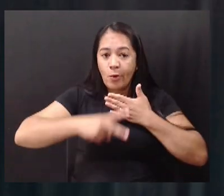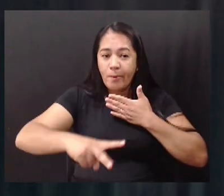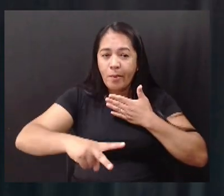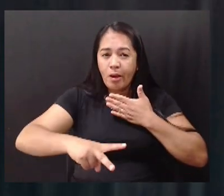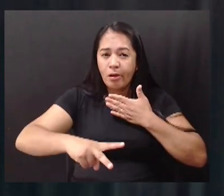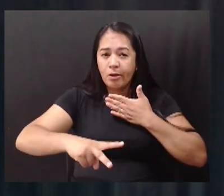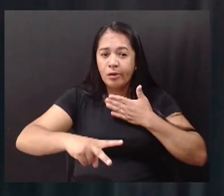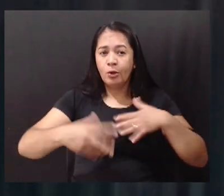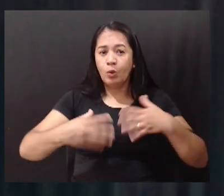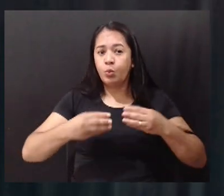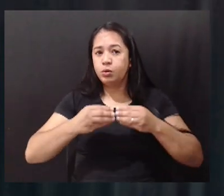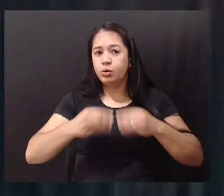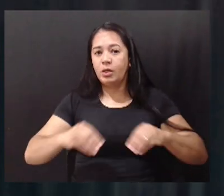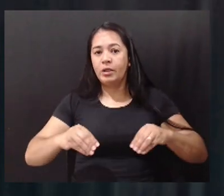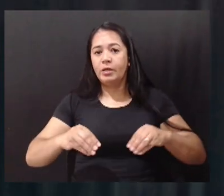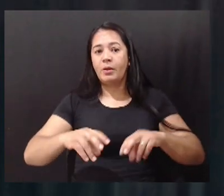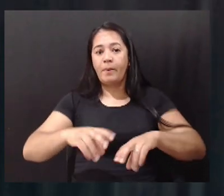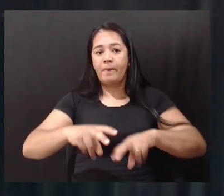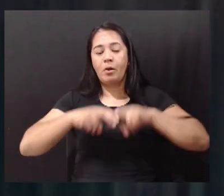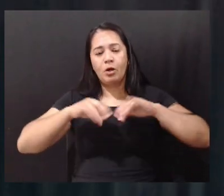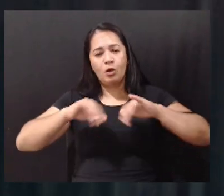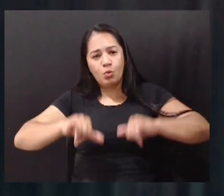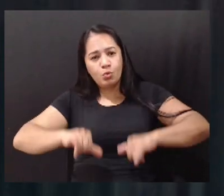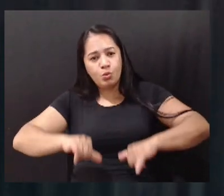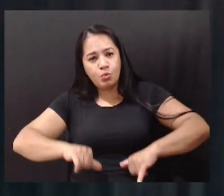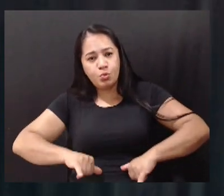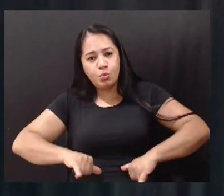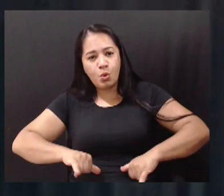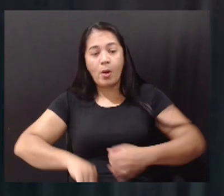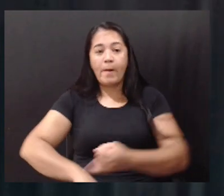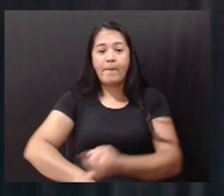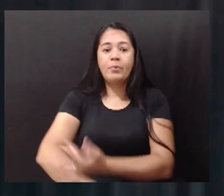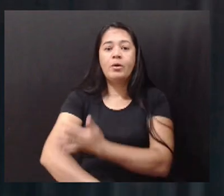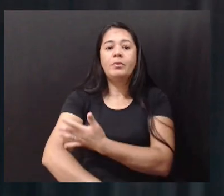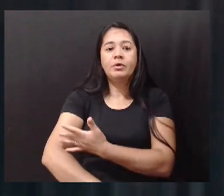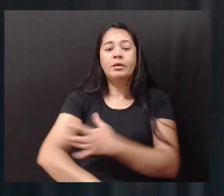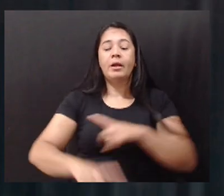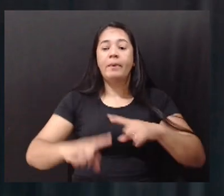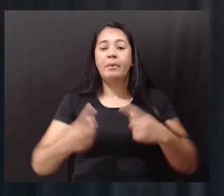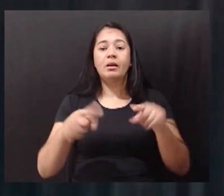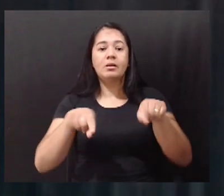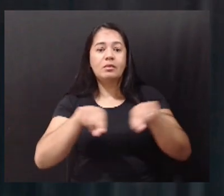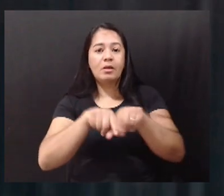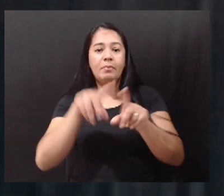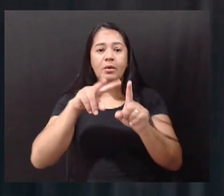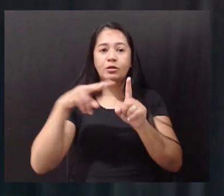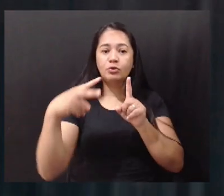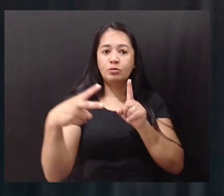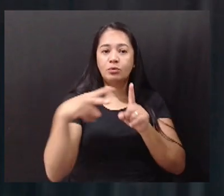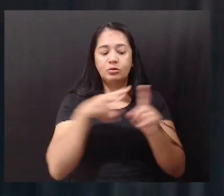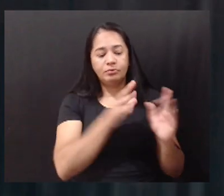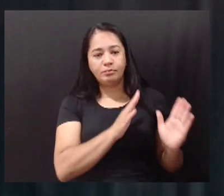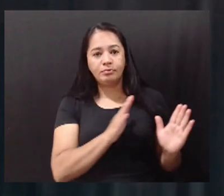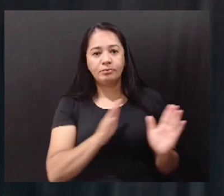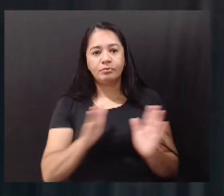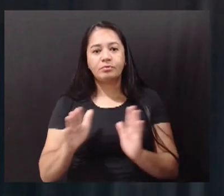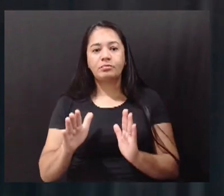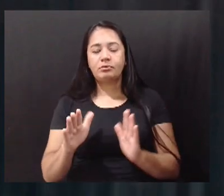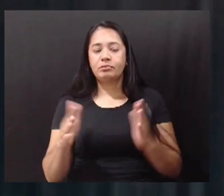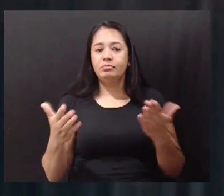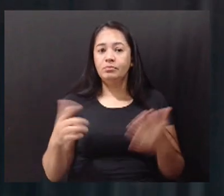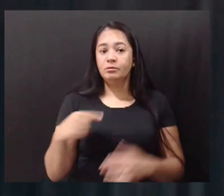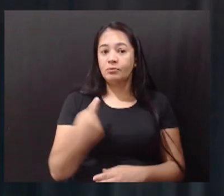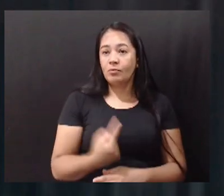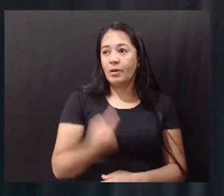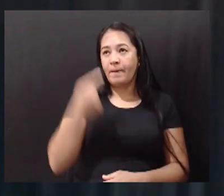vista de um sofrimento emocional, mas também do ponto de vista funcional, né? Então, para a gente pensar, por